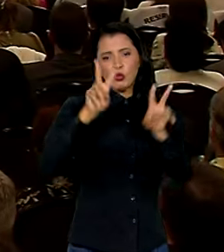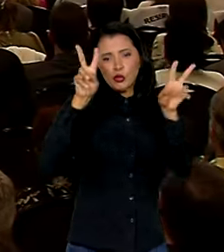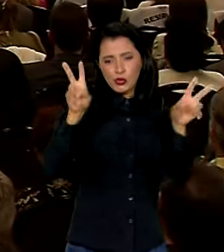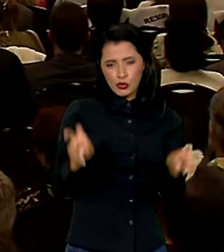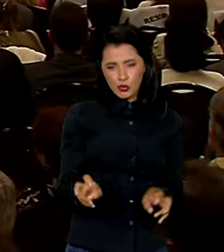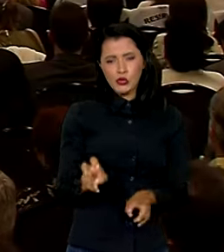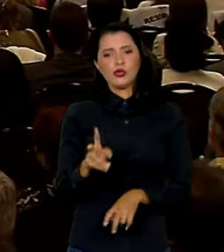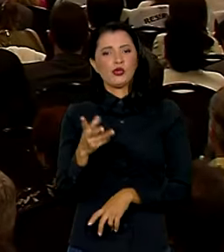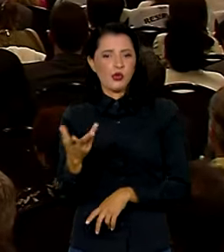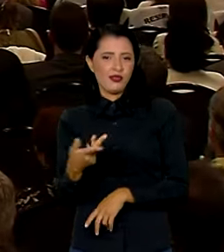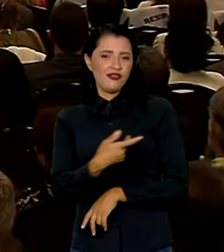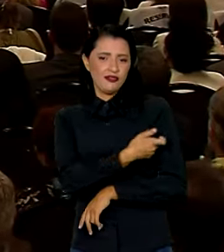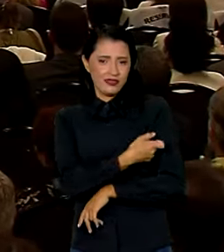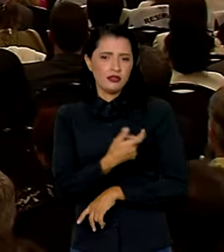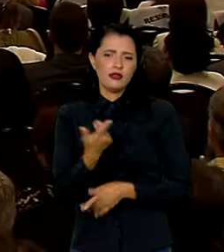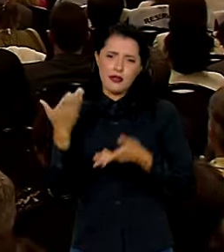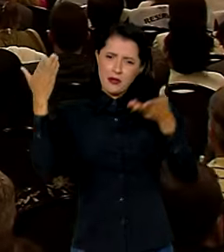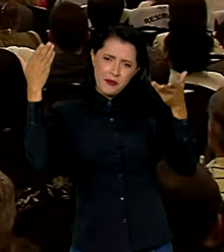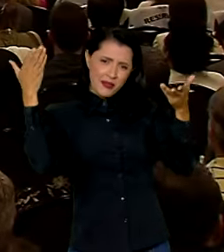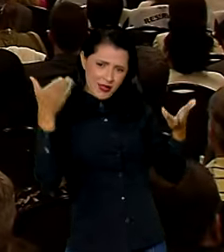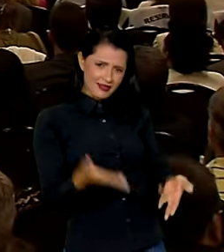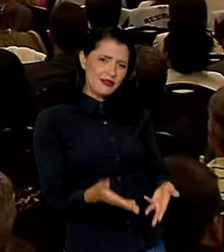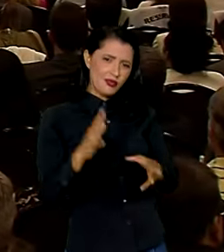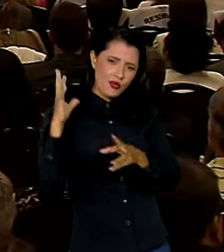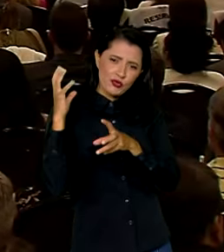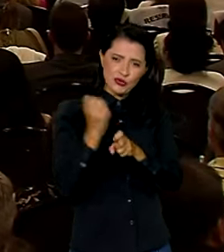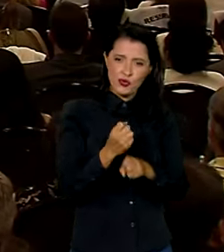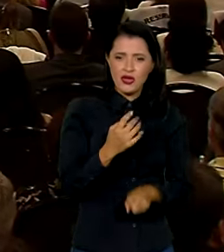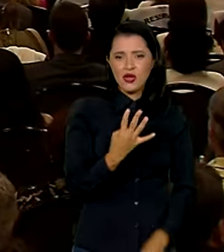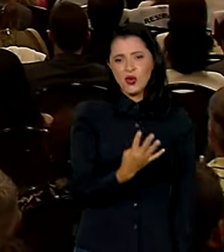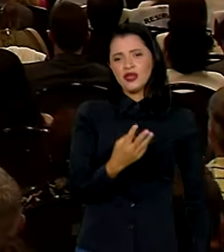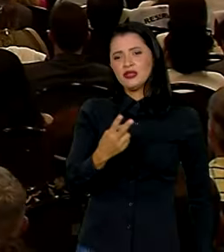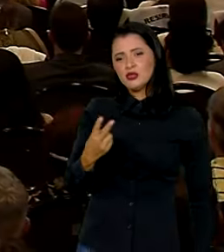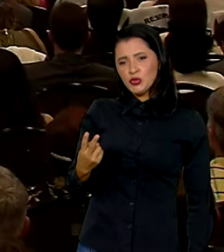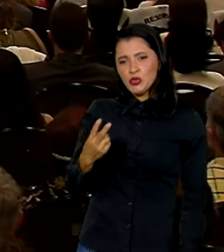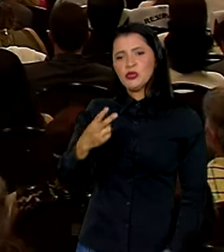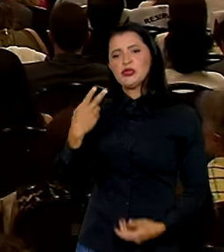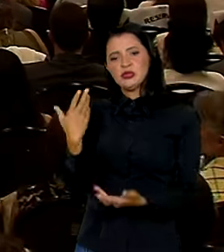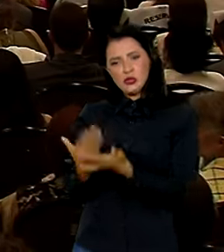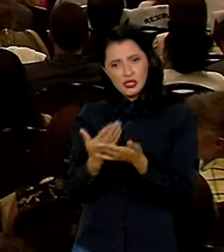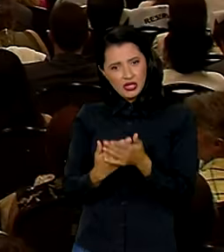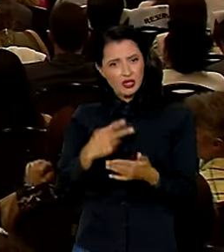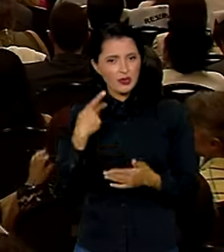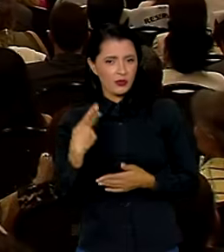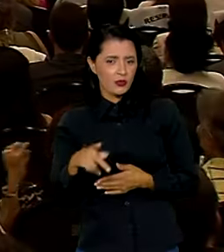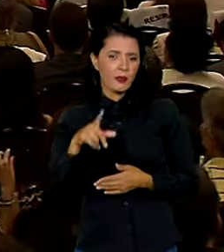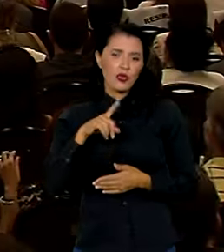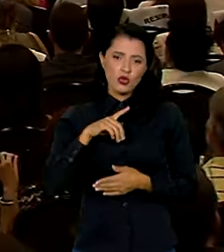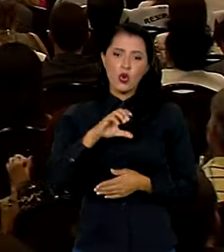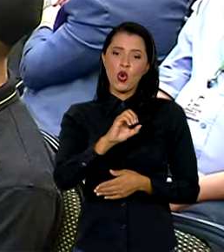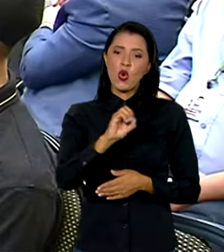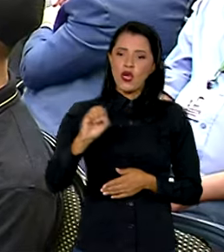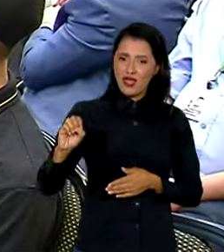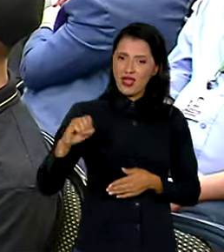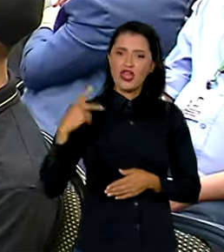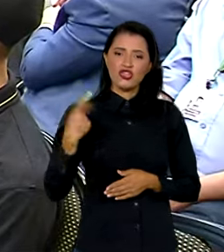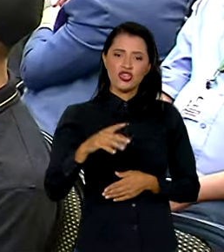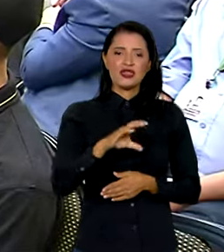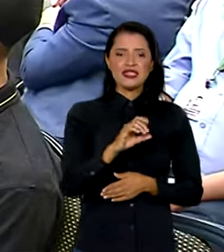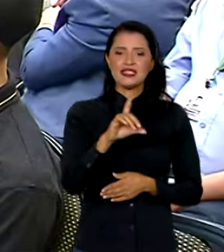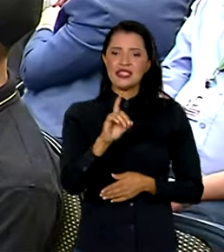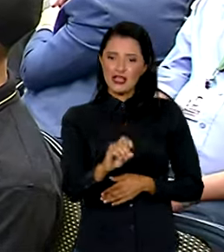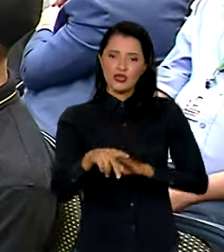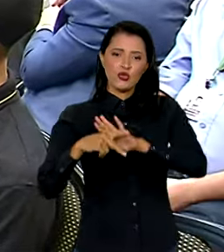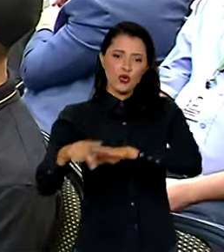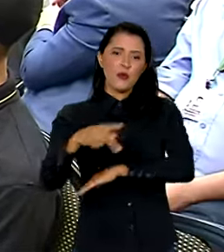vacinas. Participaram da atividade, ao todo, 42 estudantes do Centro de Ensino Médio Oeste e do Sede 2 do